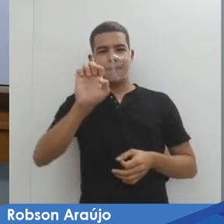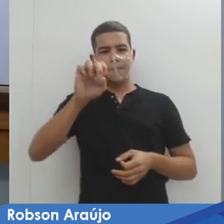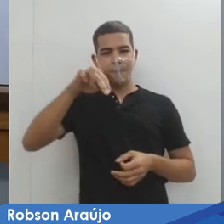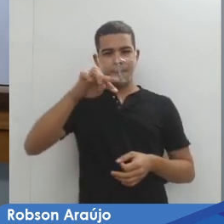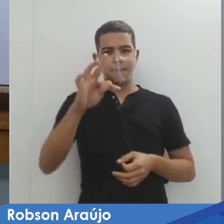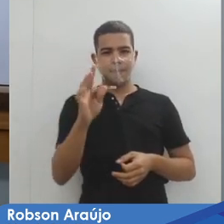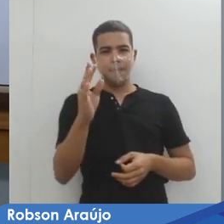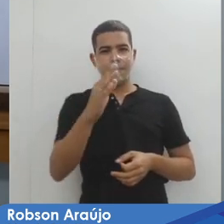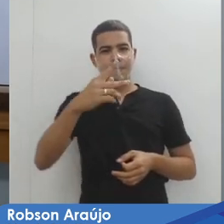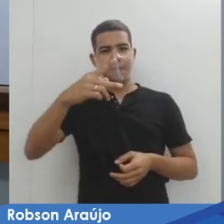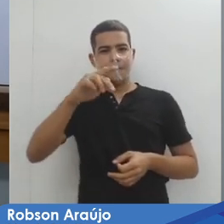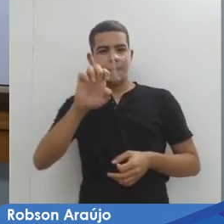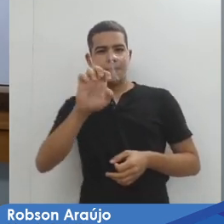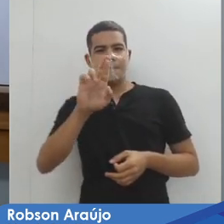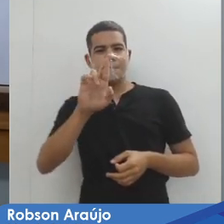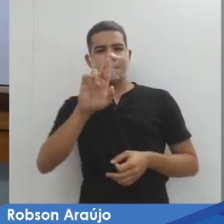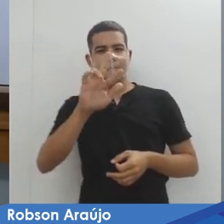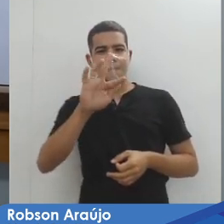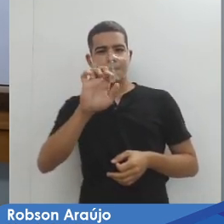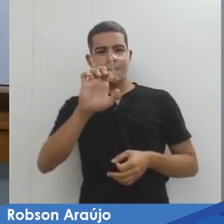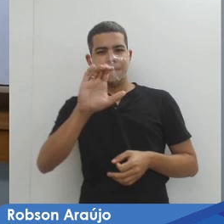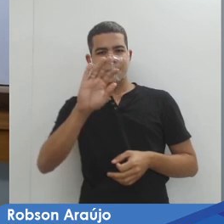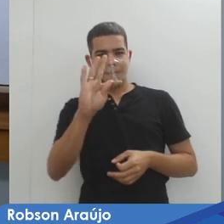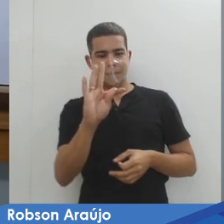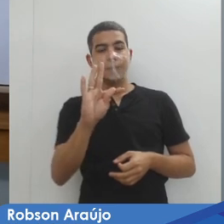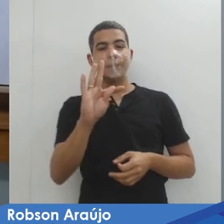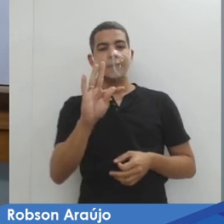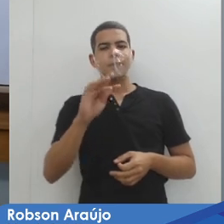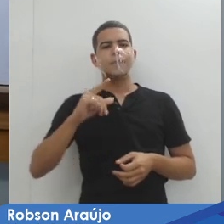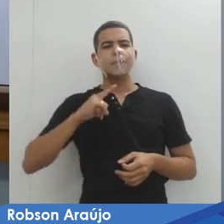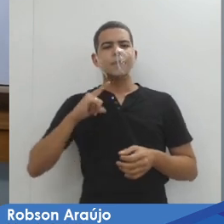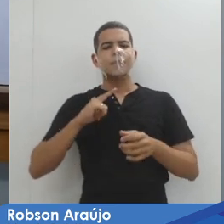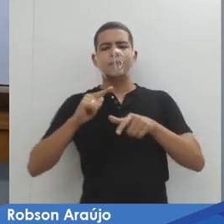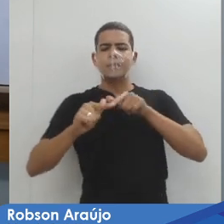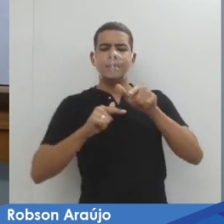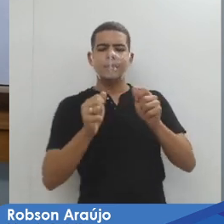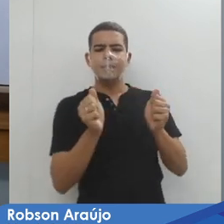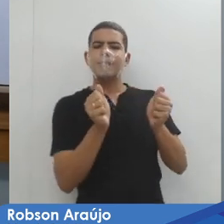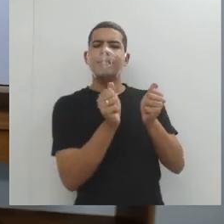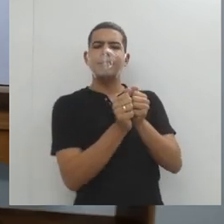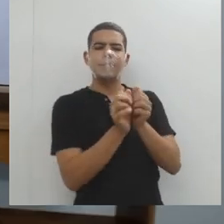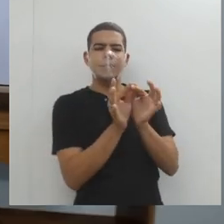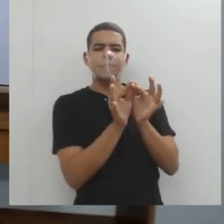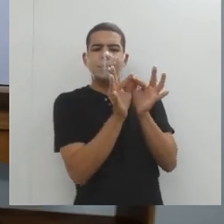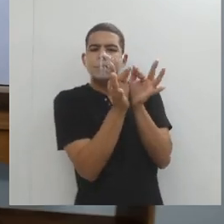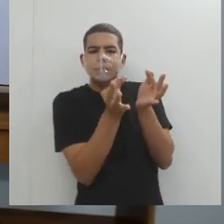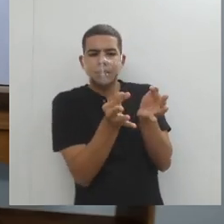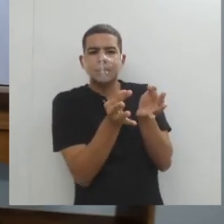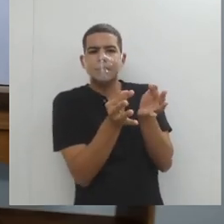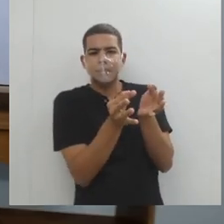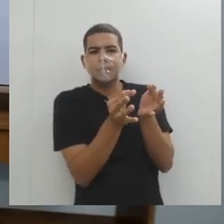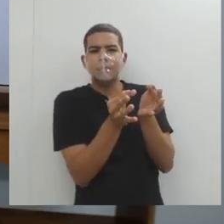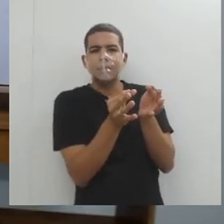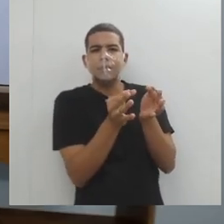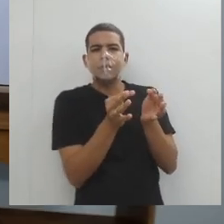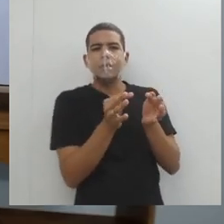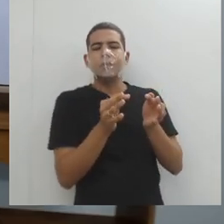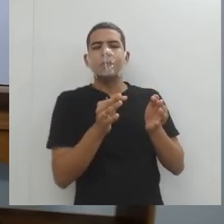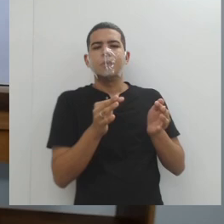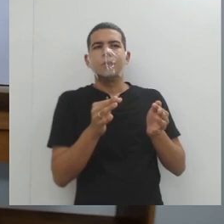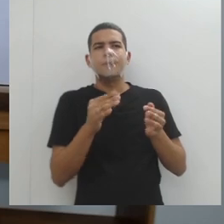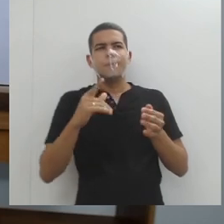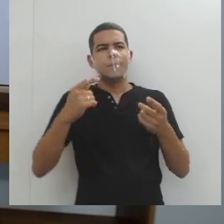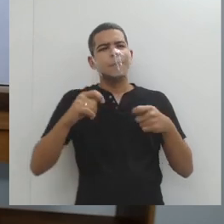na segunda-feira passada, ele sempre é trabalhado em parceria com o Simple Past. Você precisa entender como